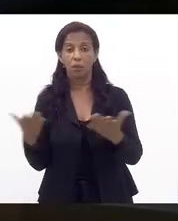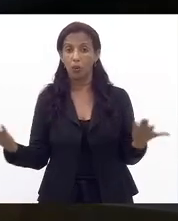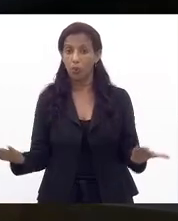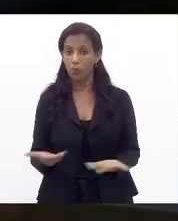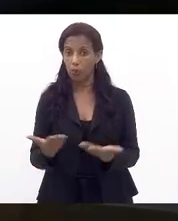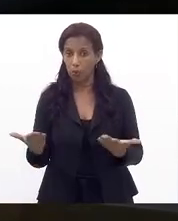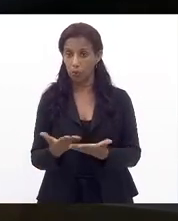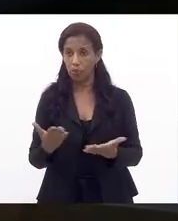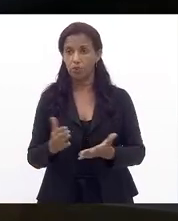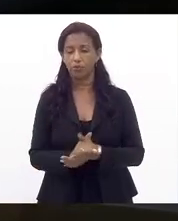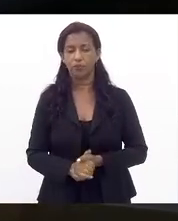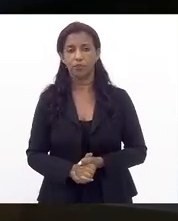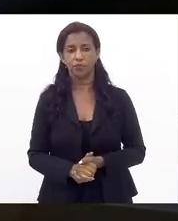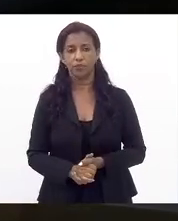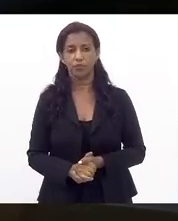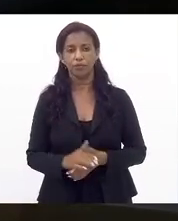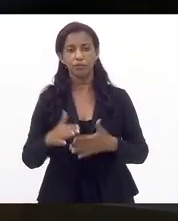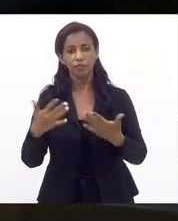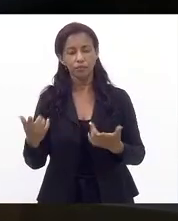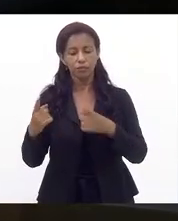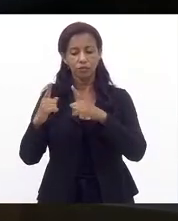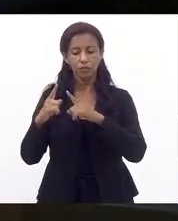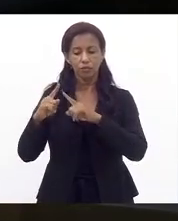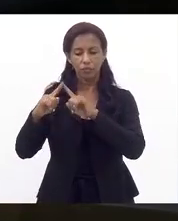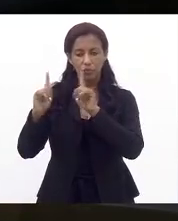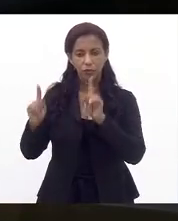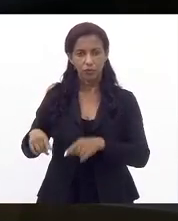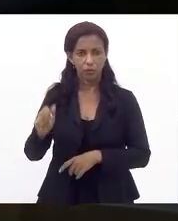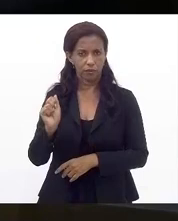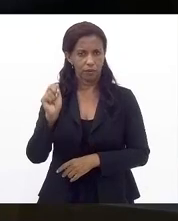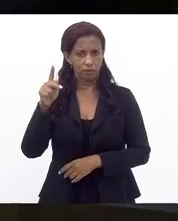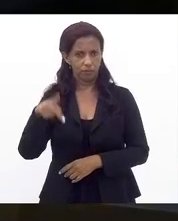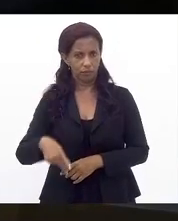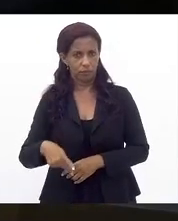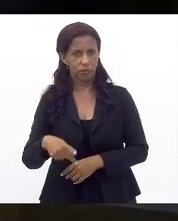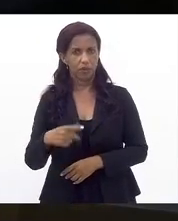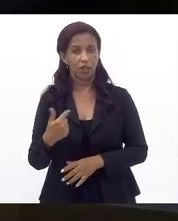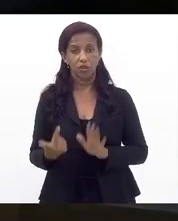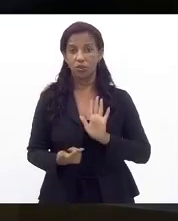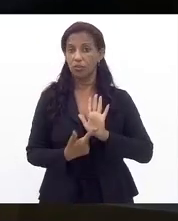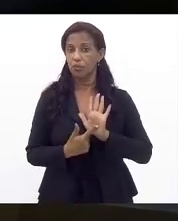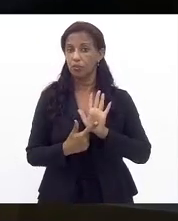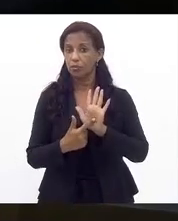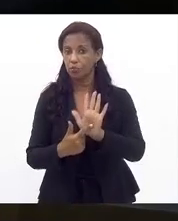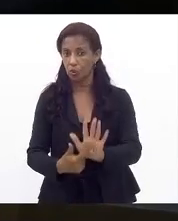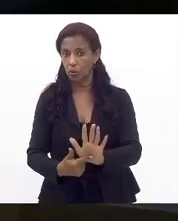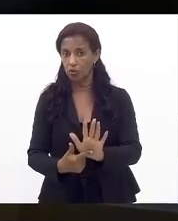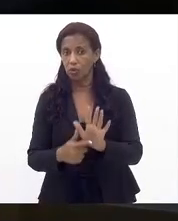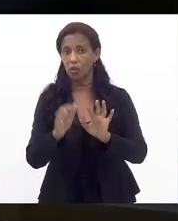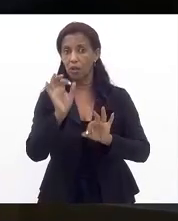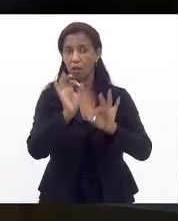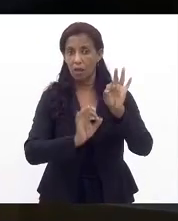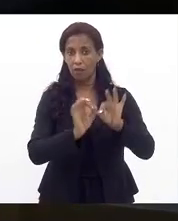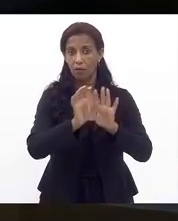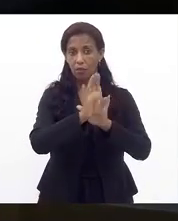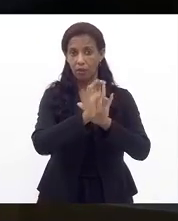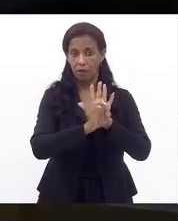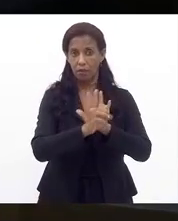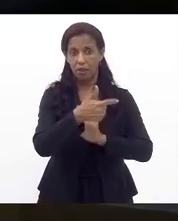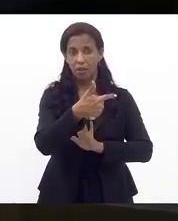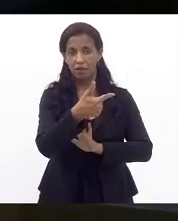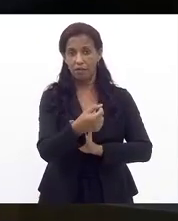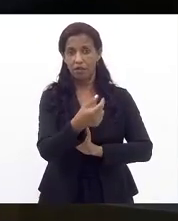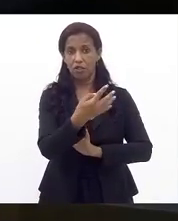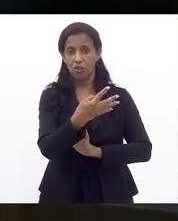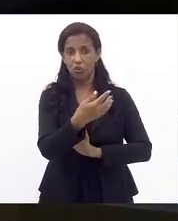hoje hoje quando o servidor vai se aposentar Deputado a gente apresenta lá as condições da emenda 20